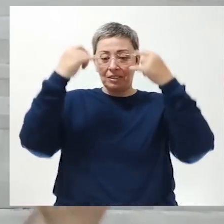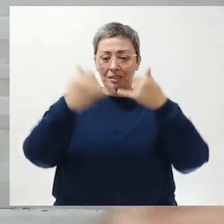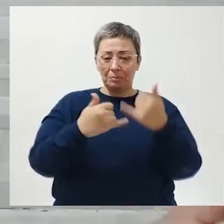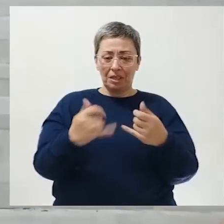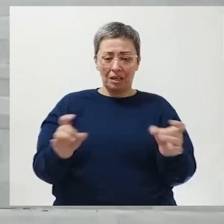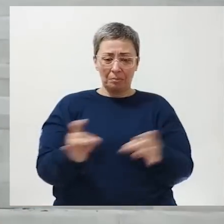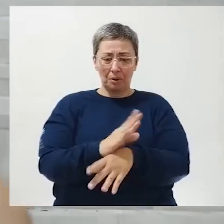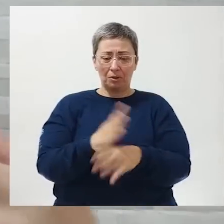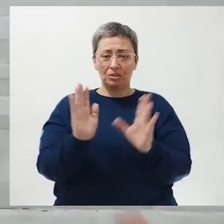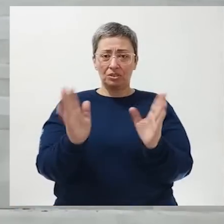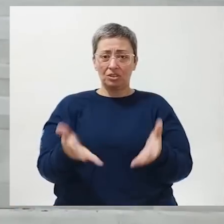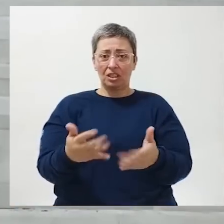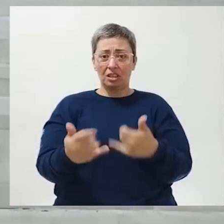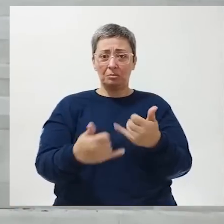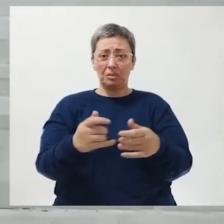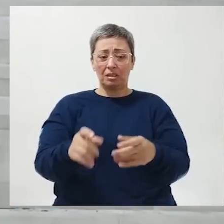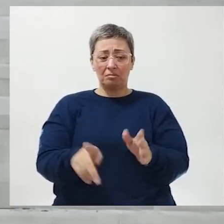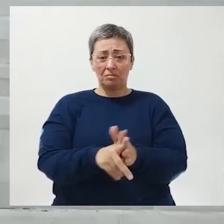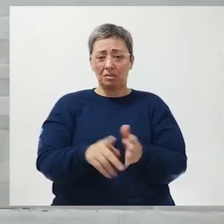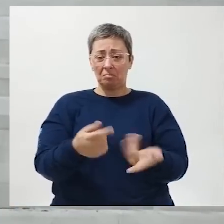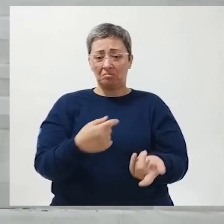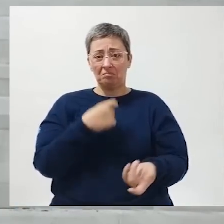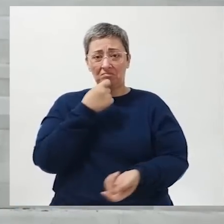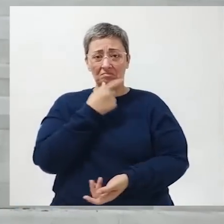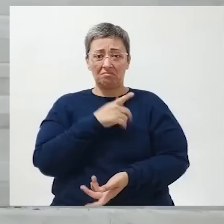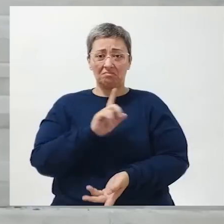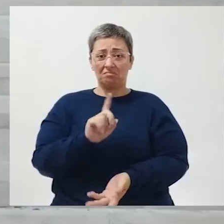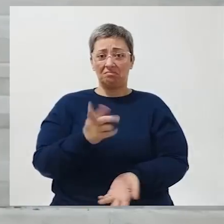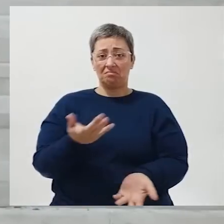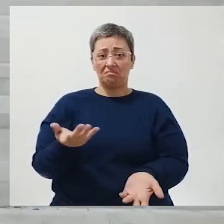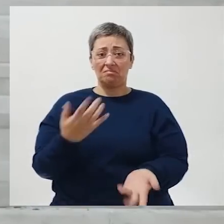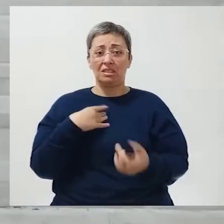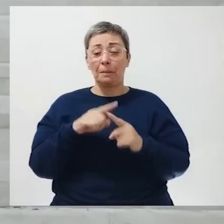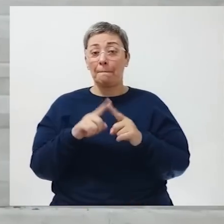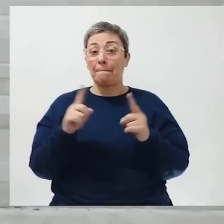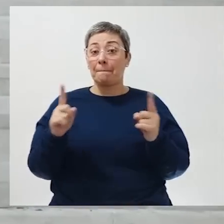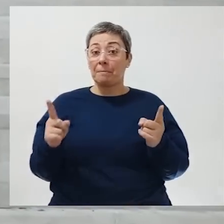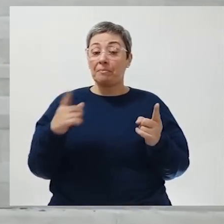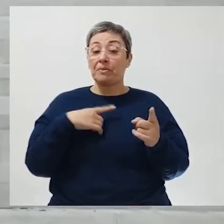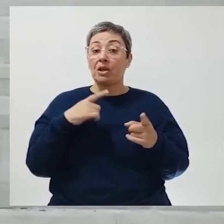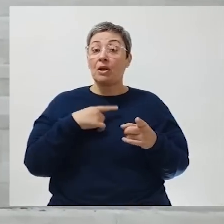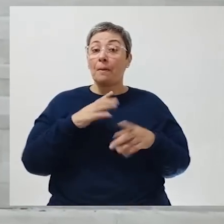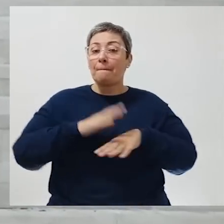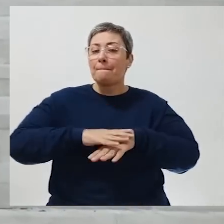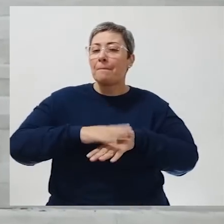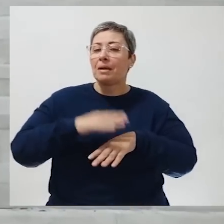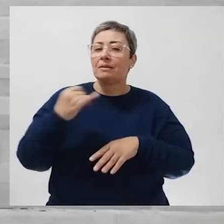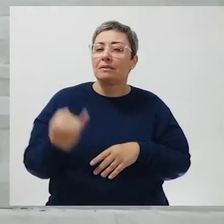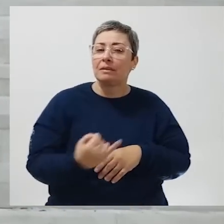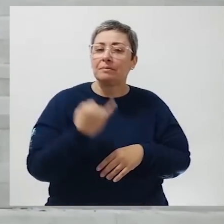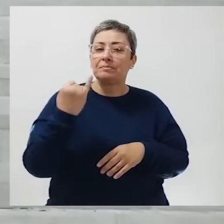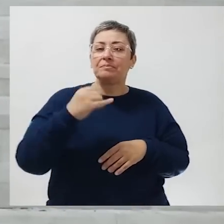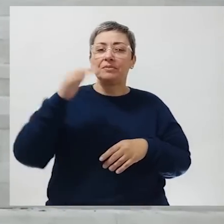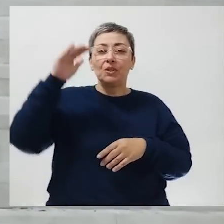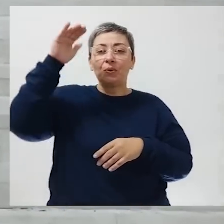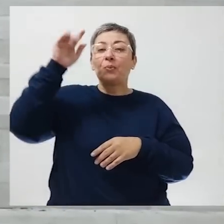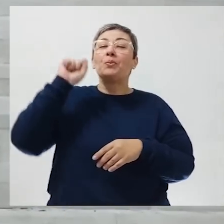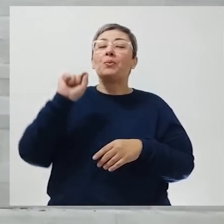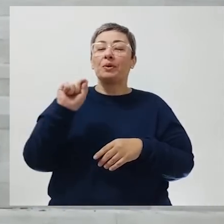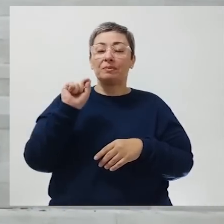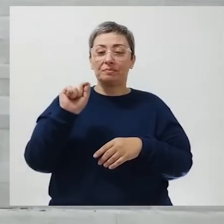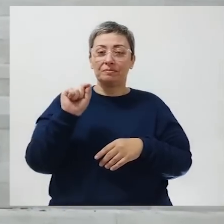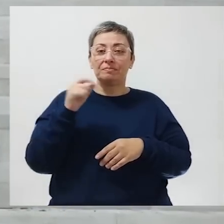vem todo pronto, que brinca sozinho, nem tem graça, né? Mas o papel mais importante do adulto, sabe qual